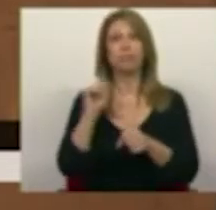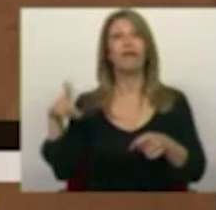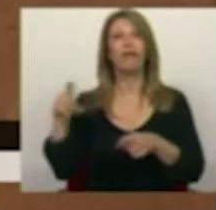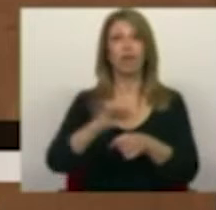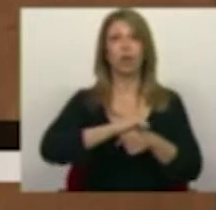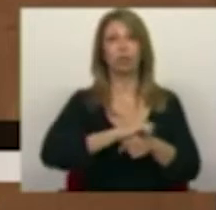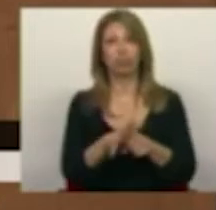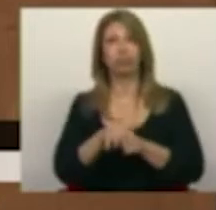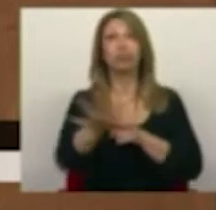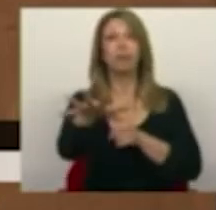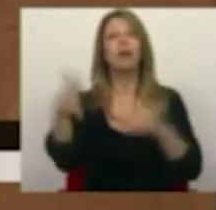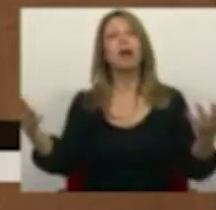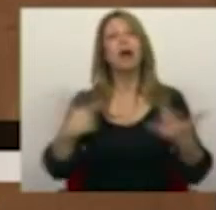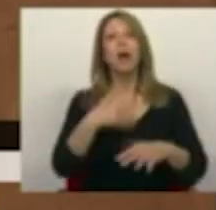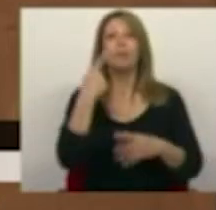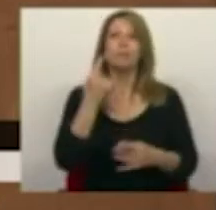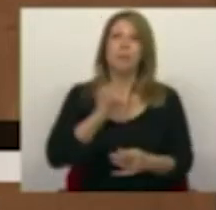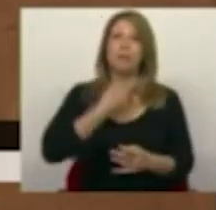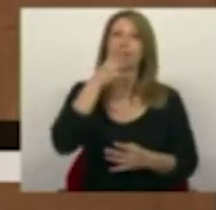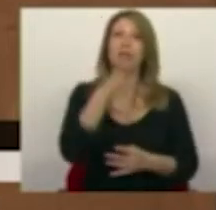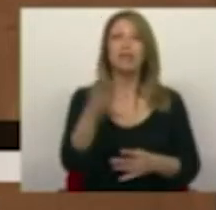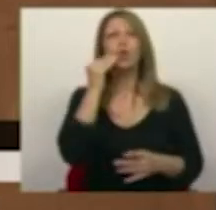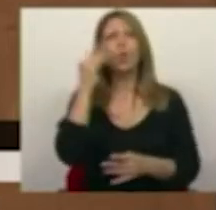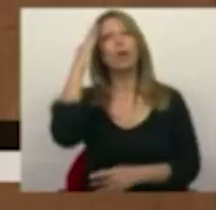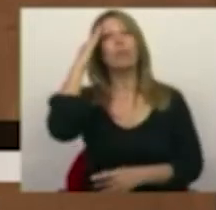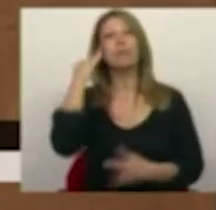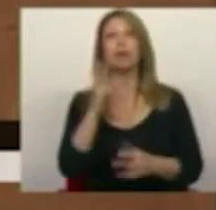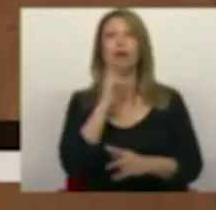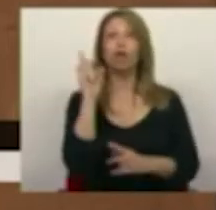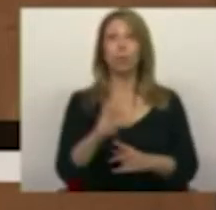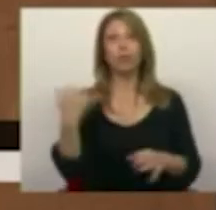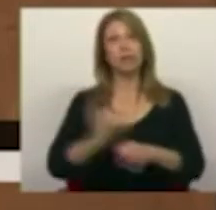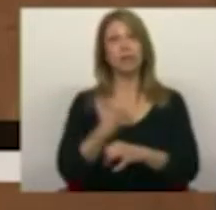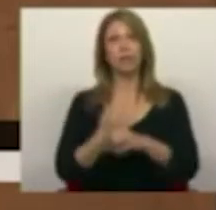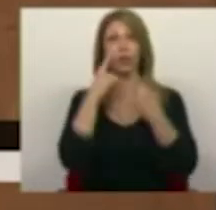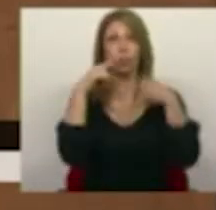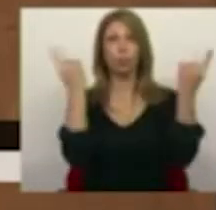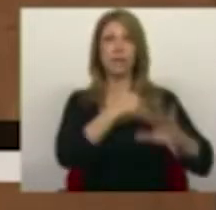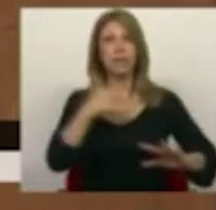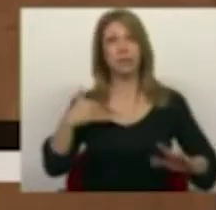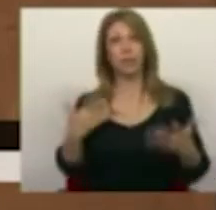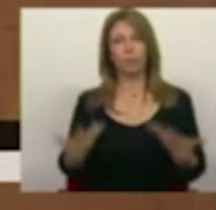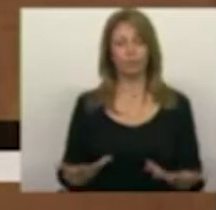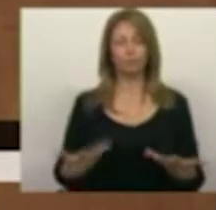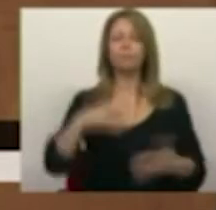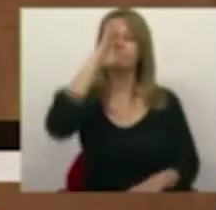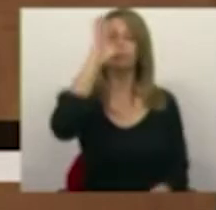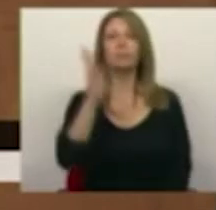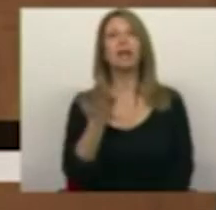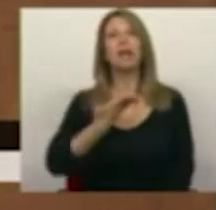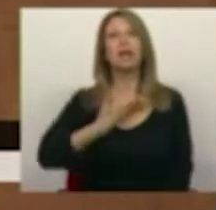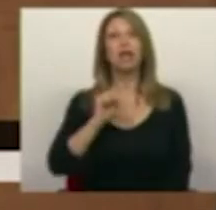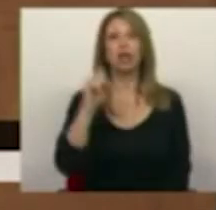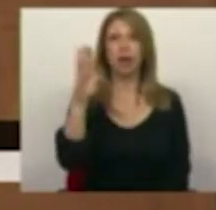geral sobre o estado atual da capacidade de resposta dos serviços públicos de saúde. Como é sabido, a Direção-Geral de Saúde